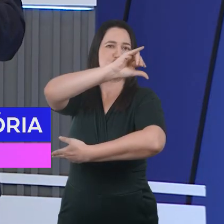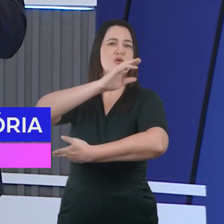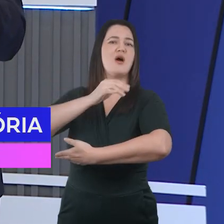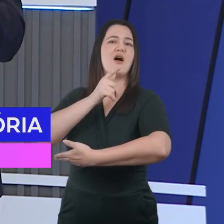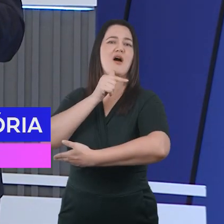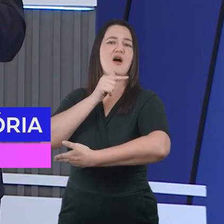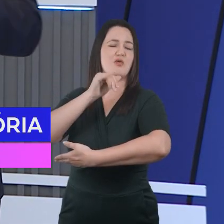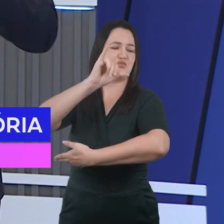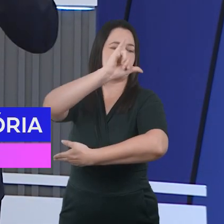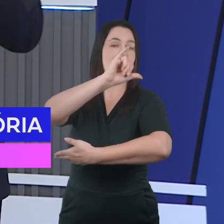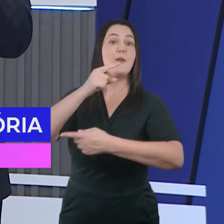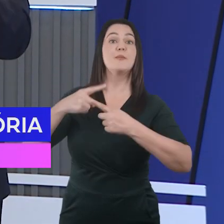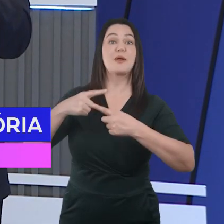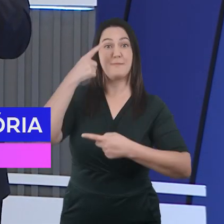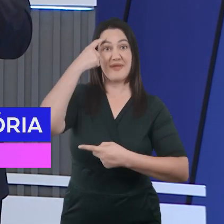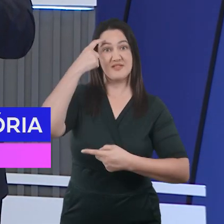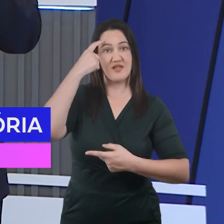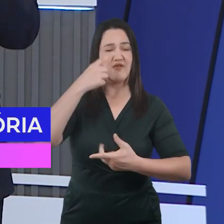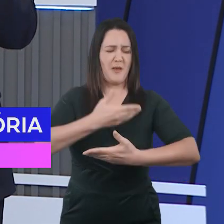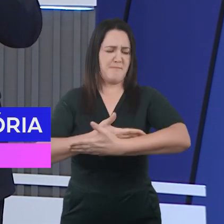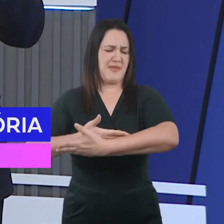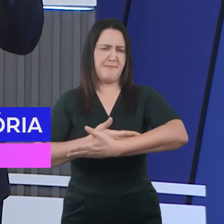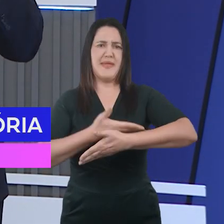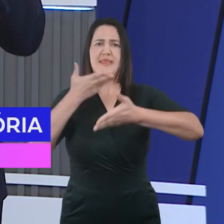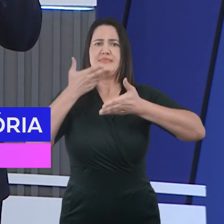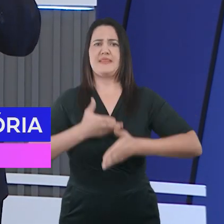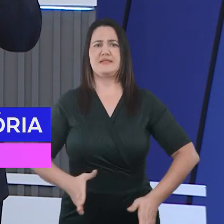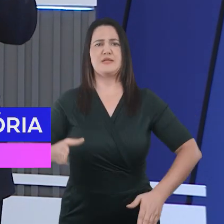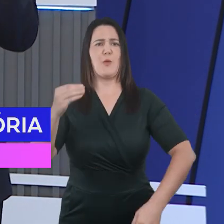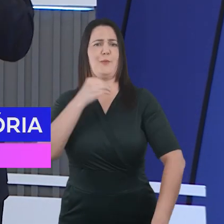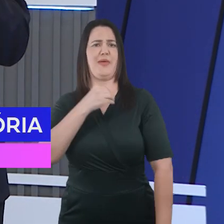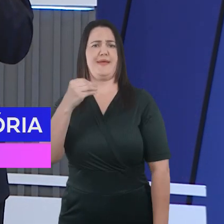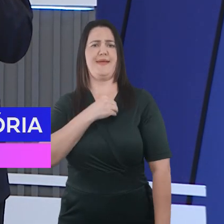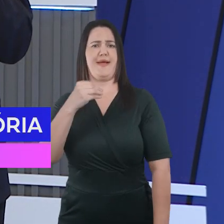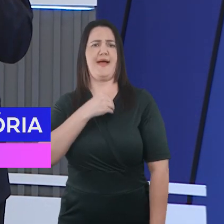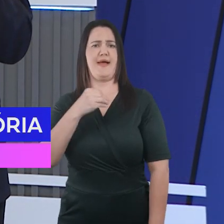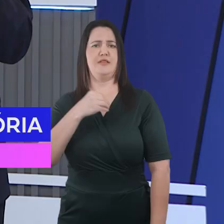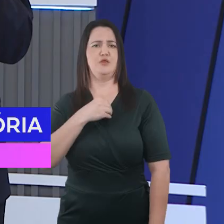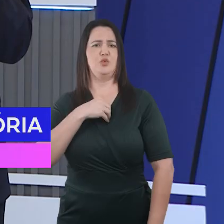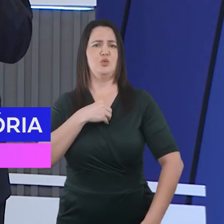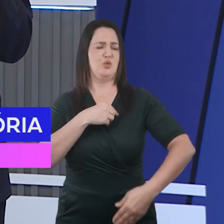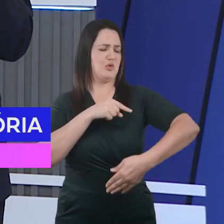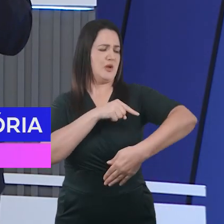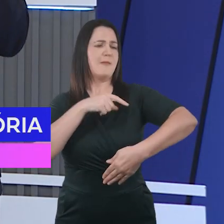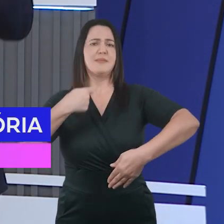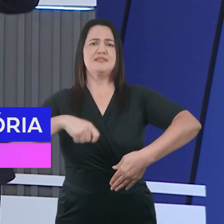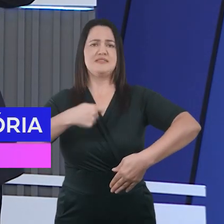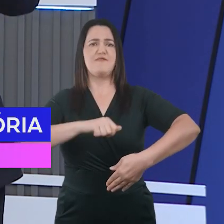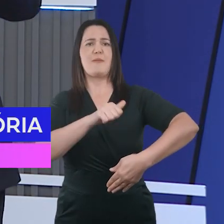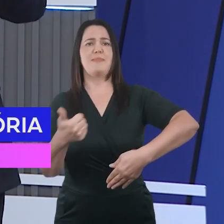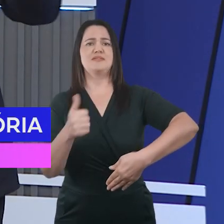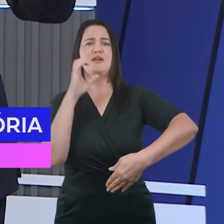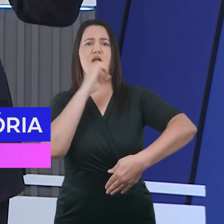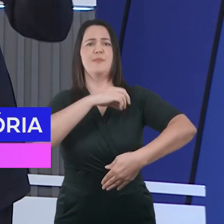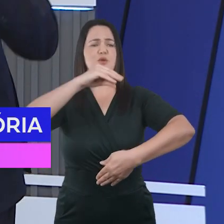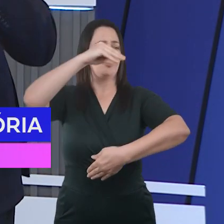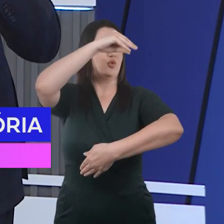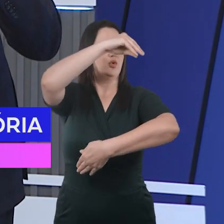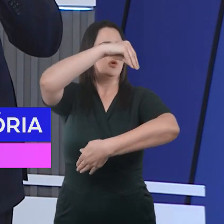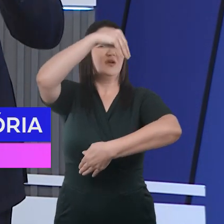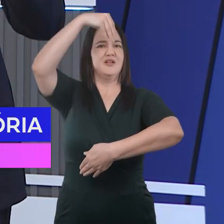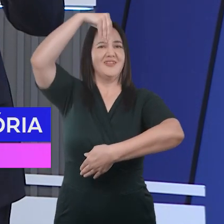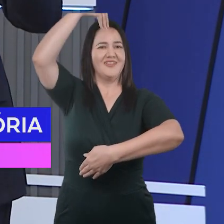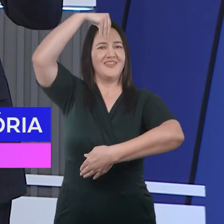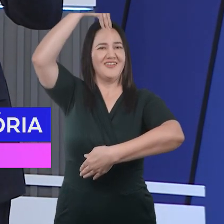época, nascia com o pecado original, consequência da culpa de Adão e Eva, porque pecaram pela primeira vez. Então esse bebê tinha que ser batizado o mais